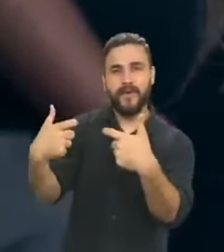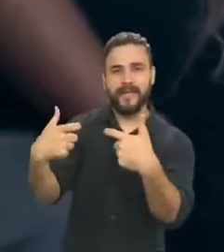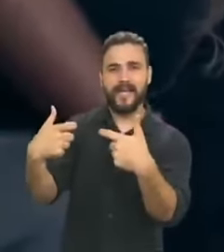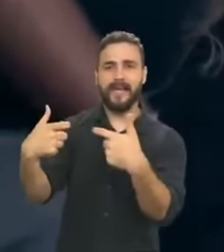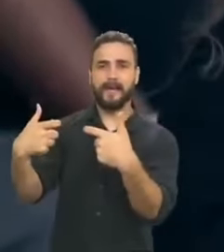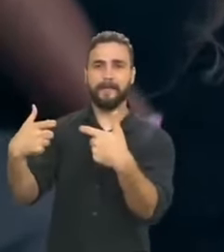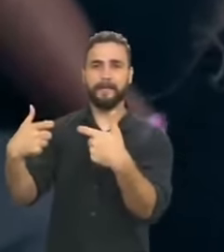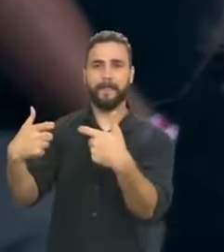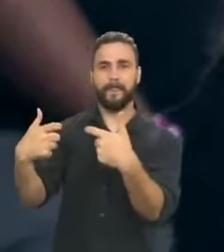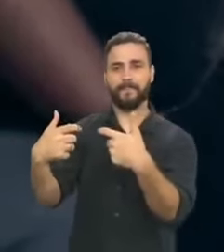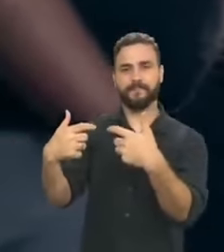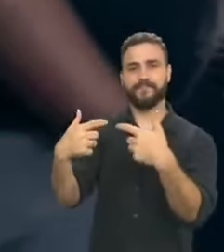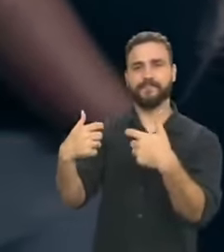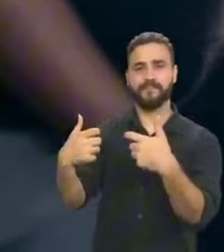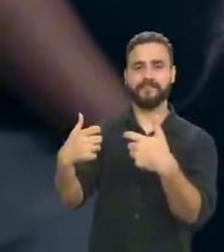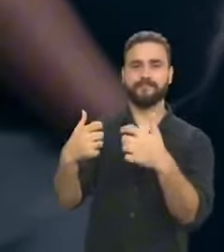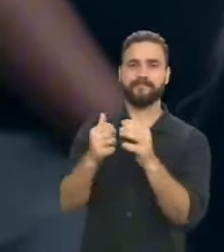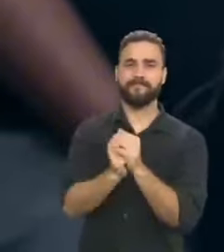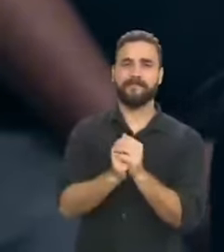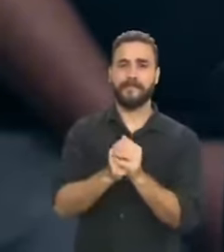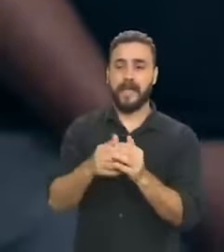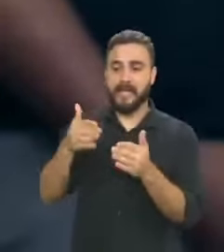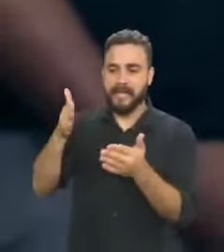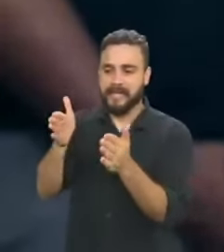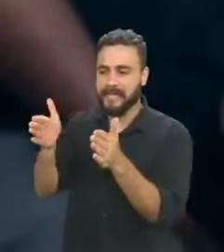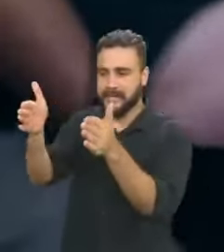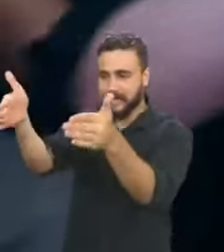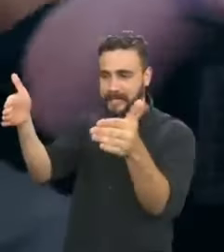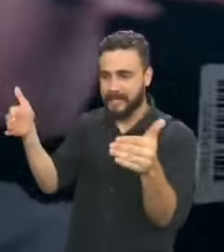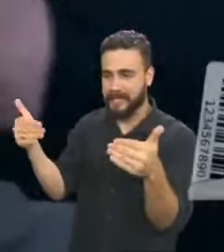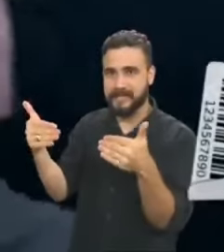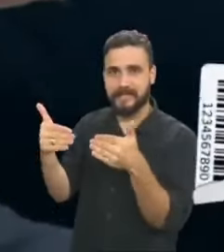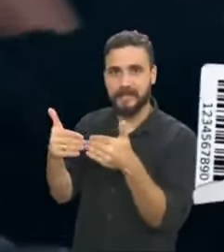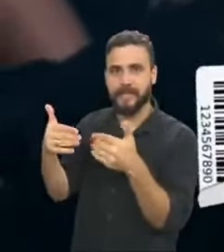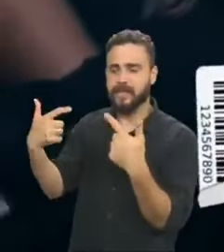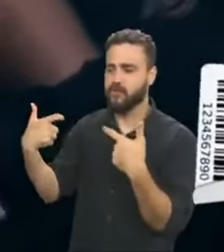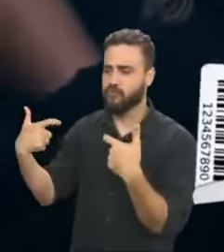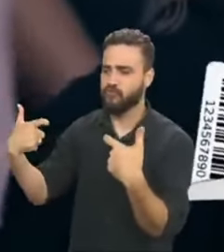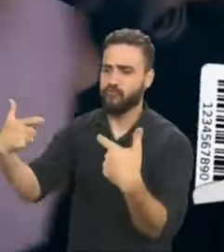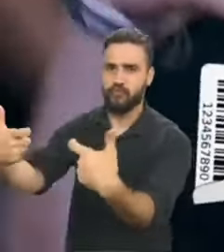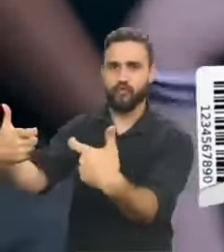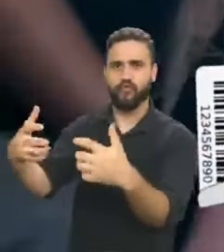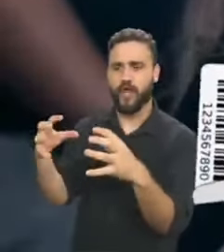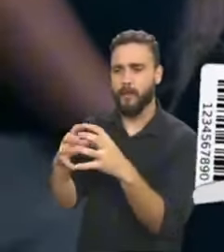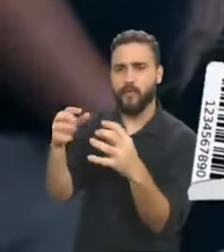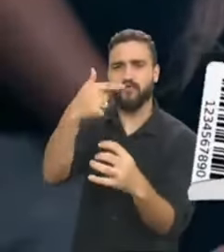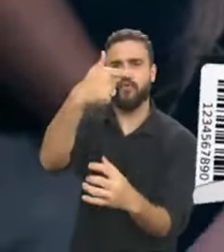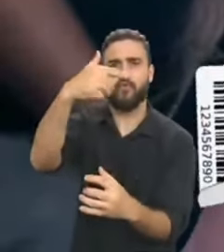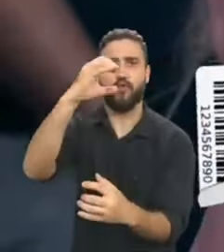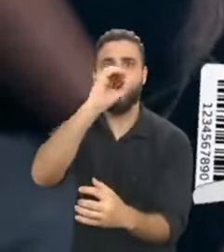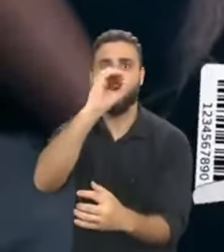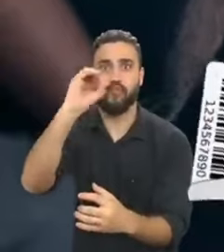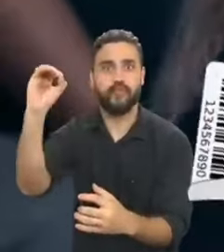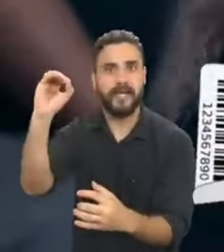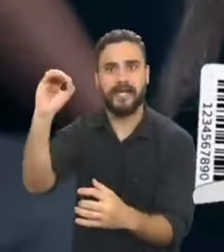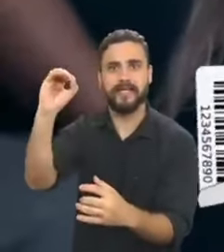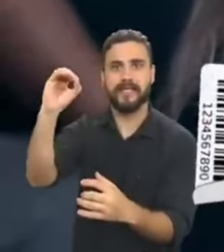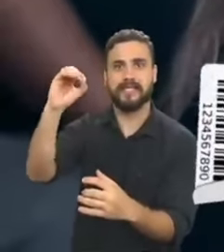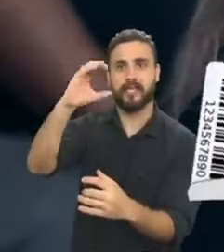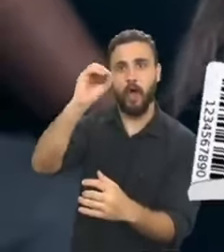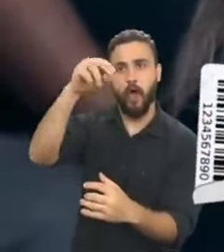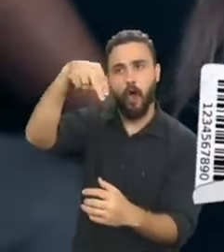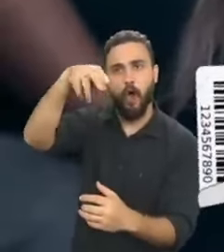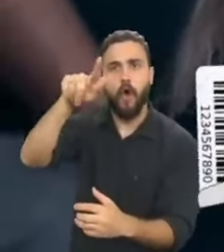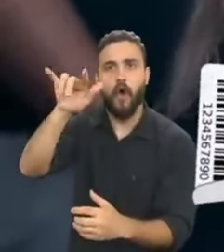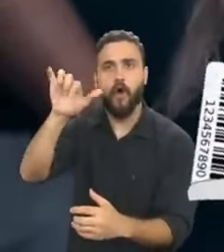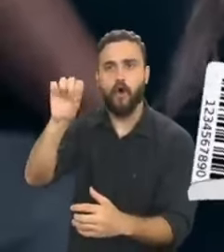assim, você entrava nas fronteiras e tinham 200 associações. Agora você entra, tem duas, a gente mais uma.